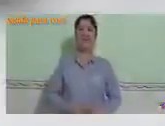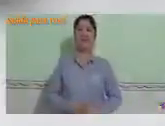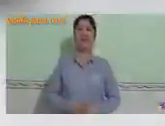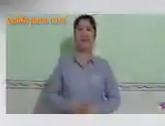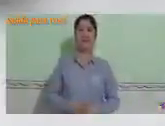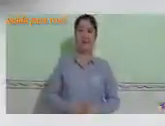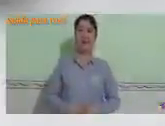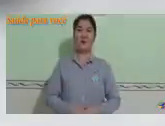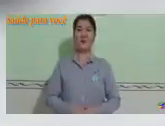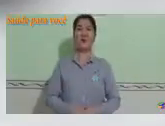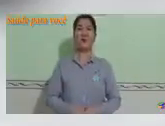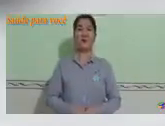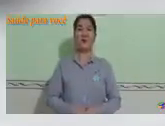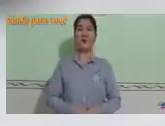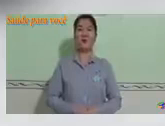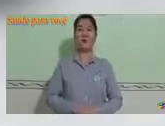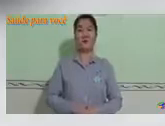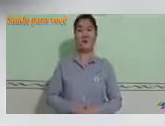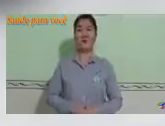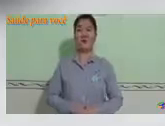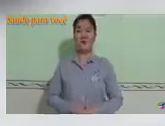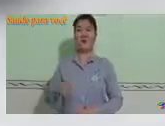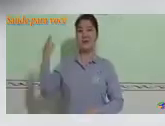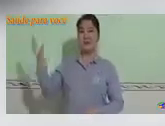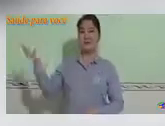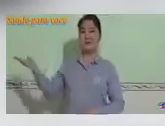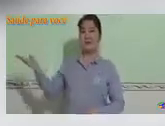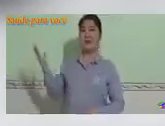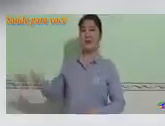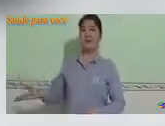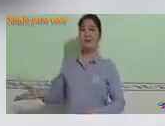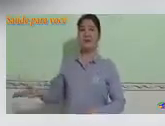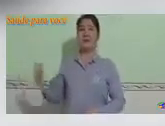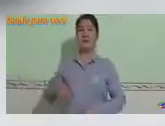Assim, o ideal é escolher entre os seguintes exercícios: 2.1.